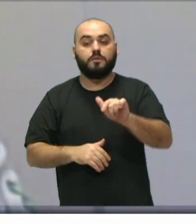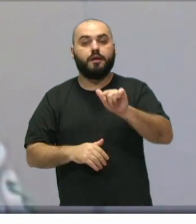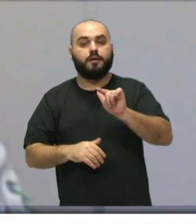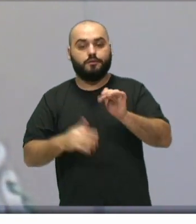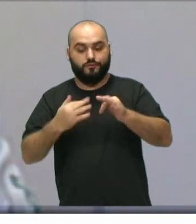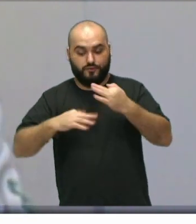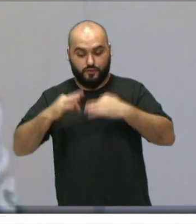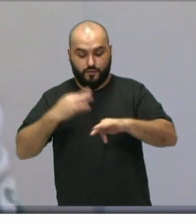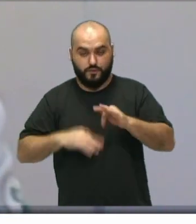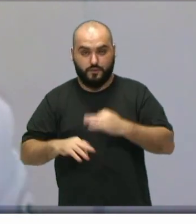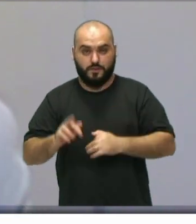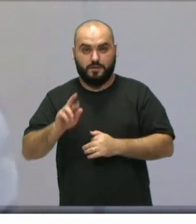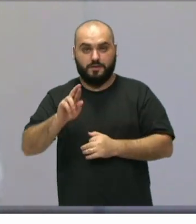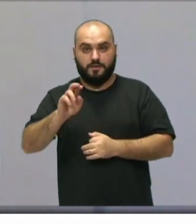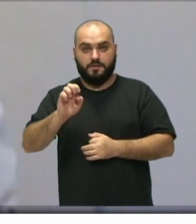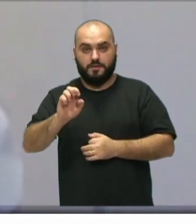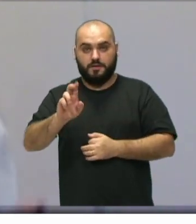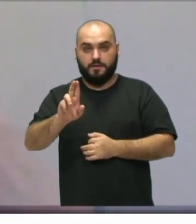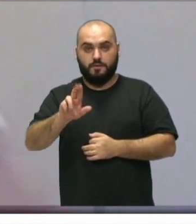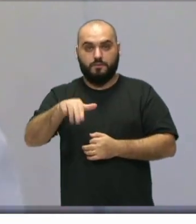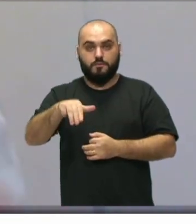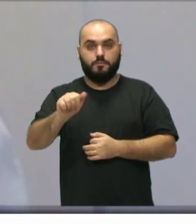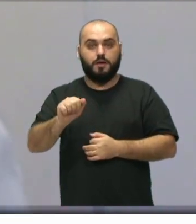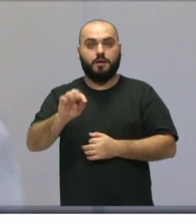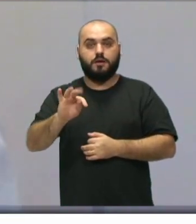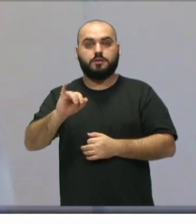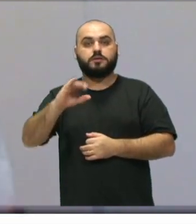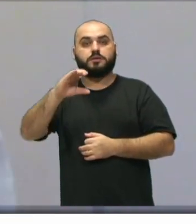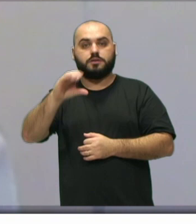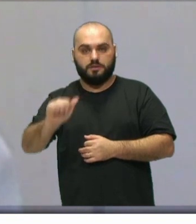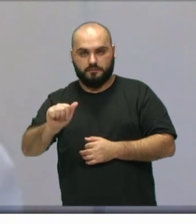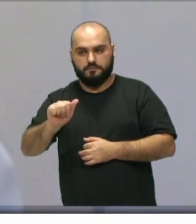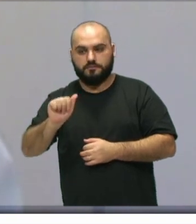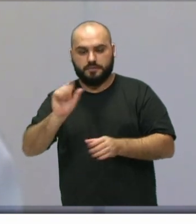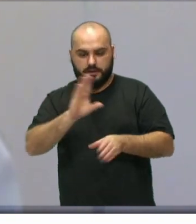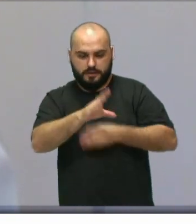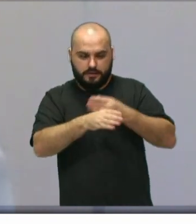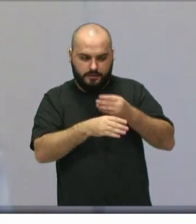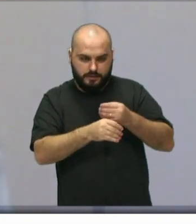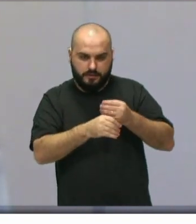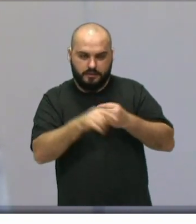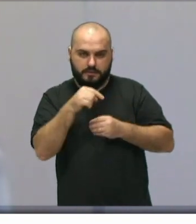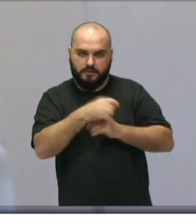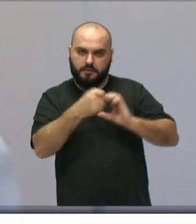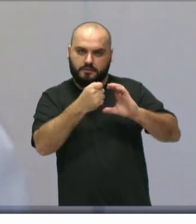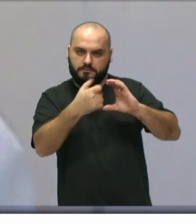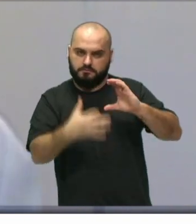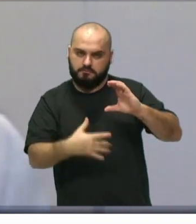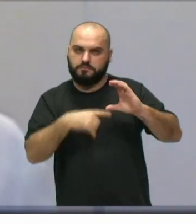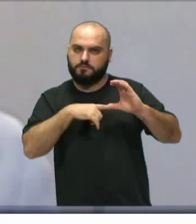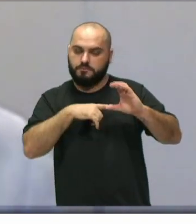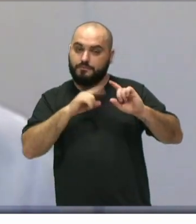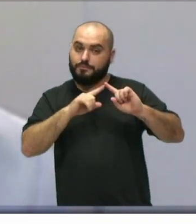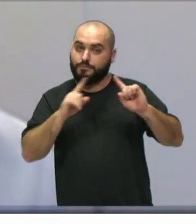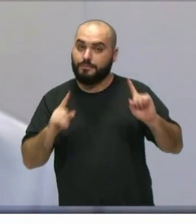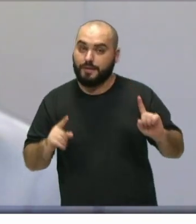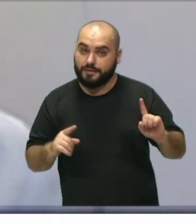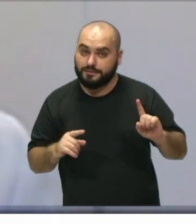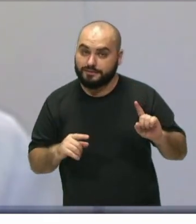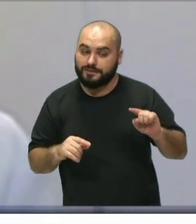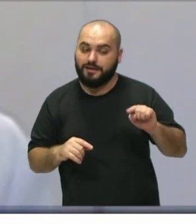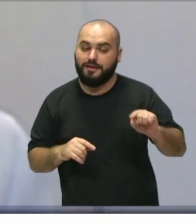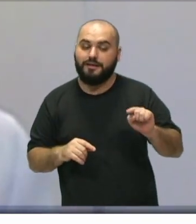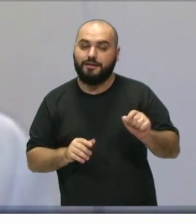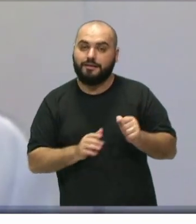está dentro da família das dores musculoesqueléticas, por conta desta característica, mas ela oculta ou